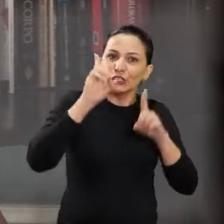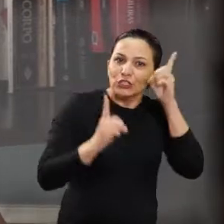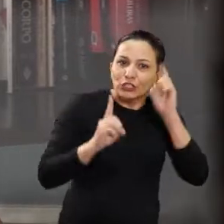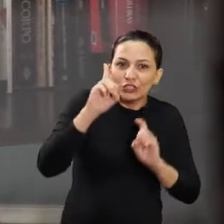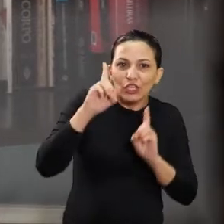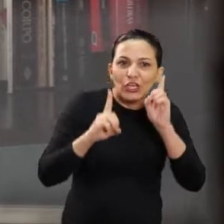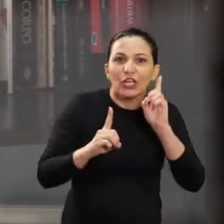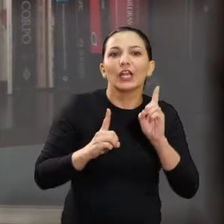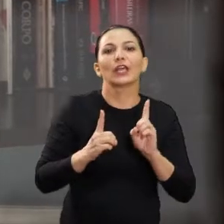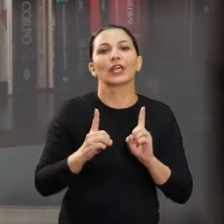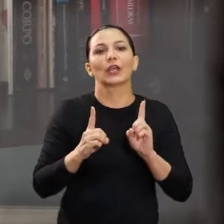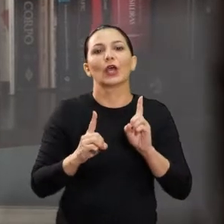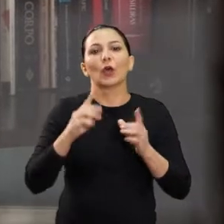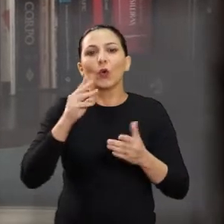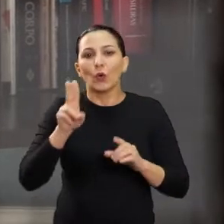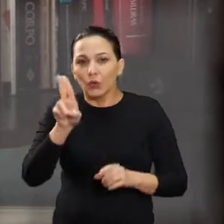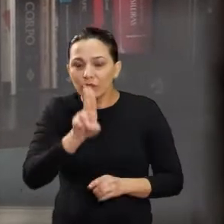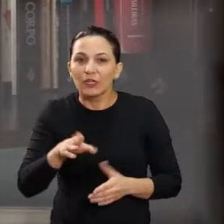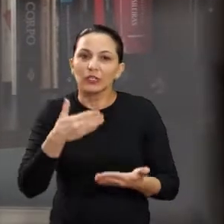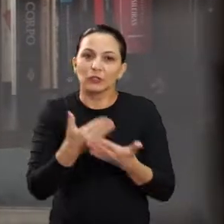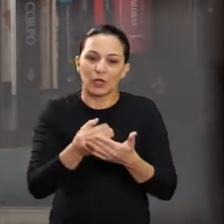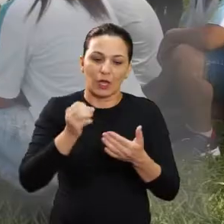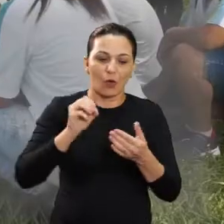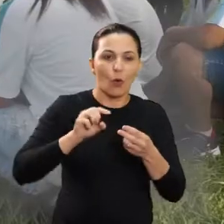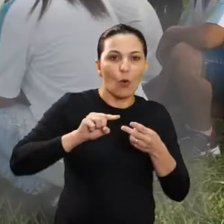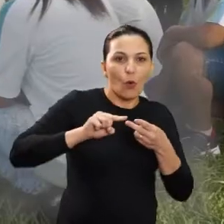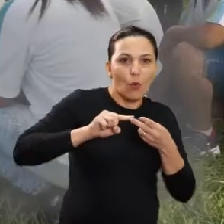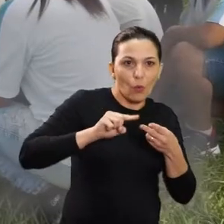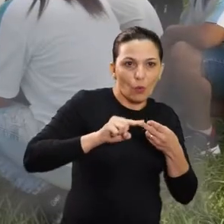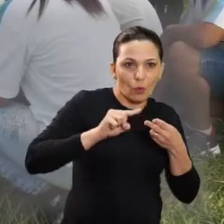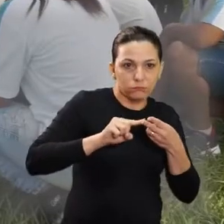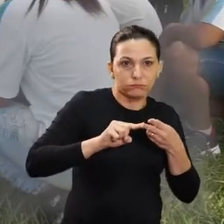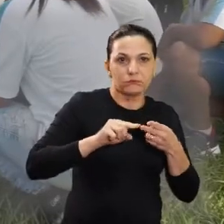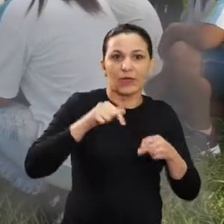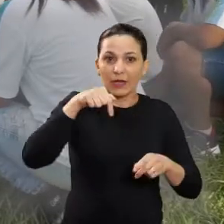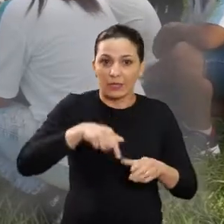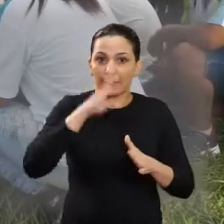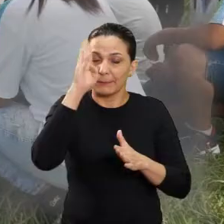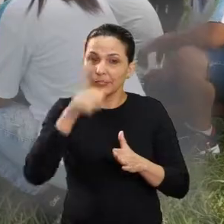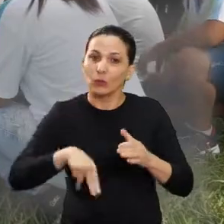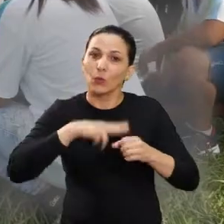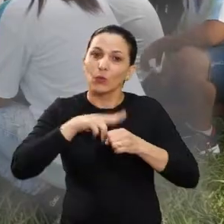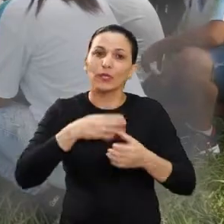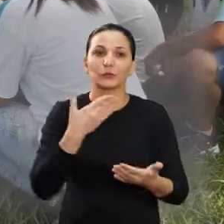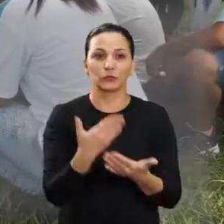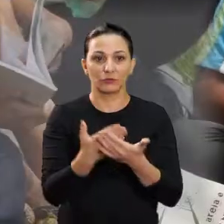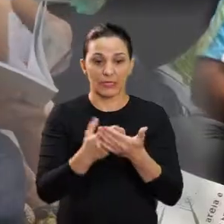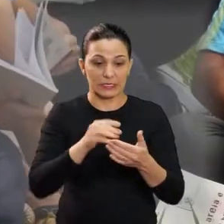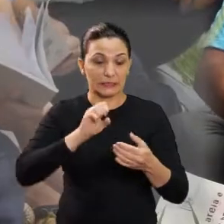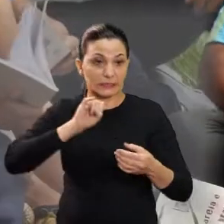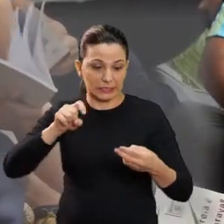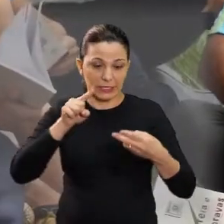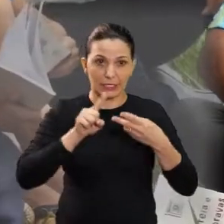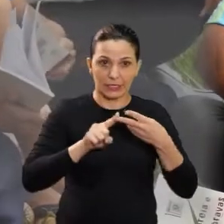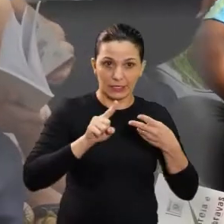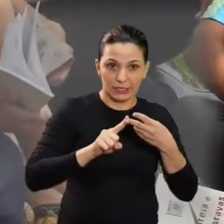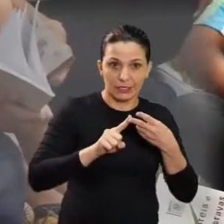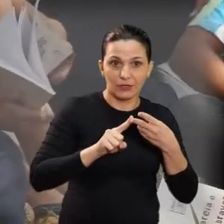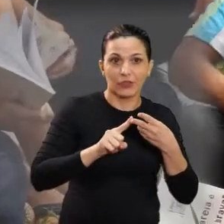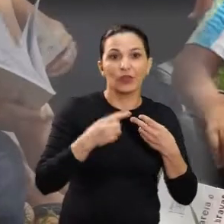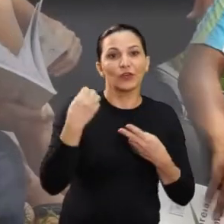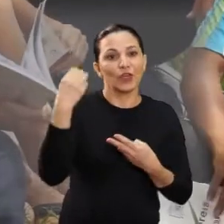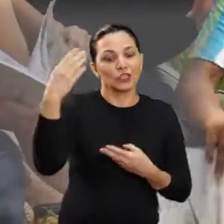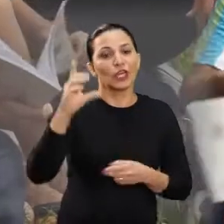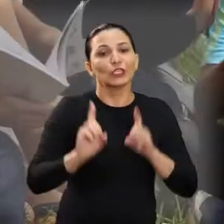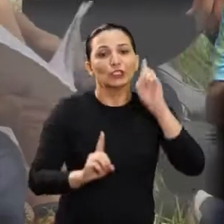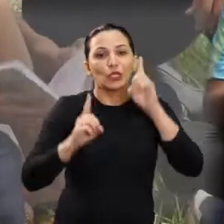possibilidade de ir lá ou continuar aqui, né, na Unesp aqui. Ou, mesmo se eu continuar aqui, ainda vou fazer também